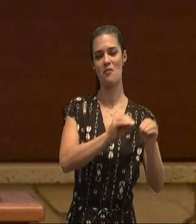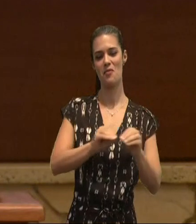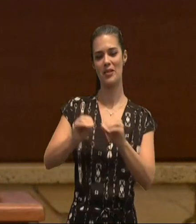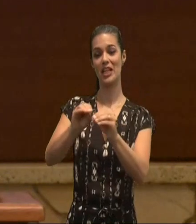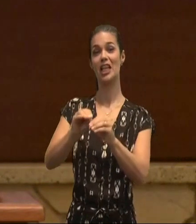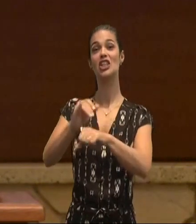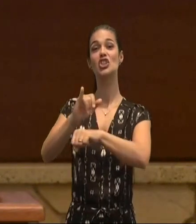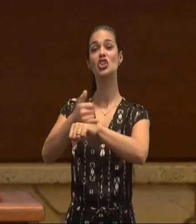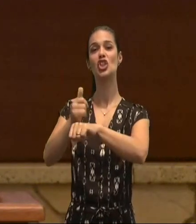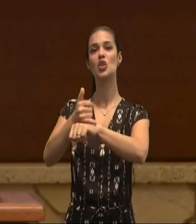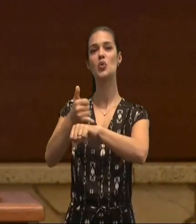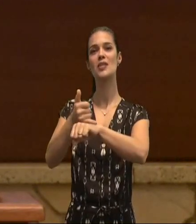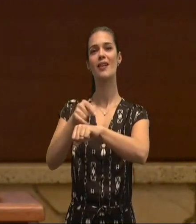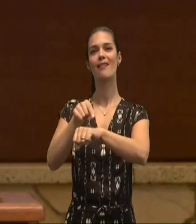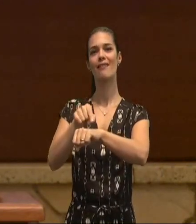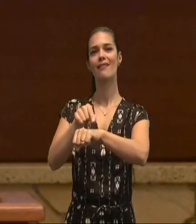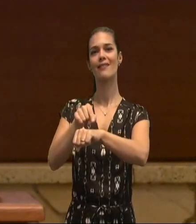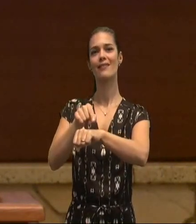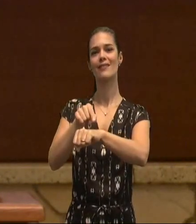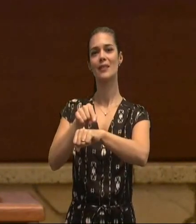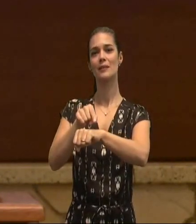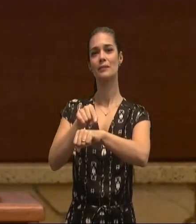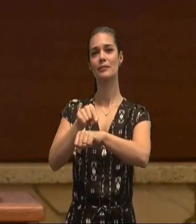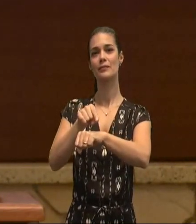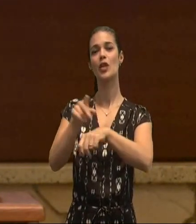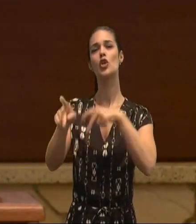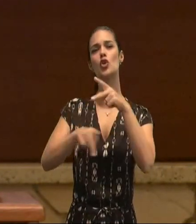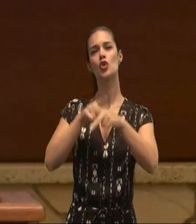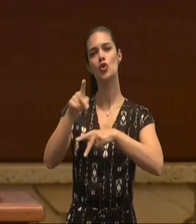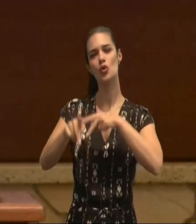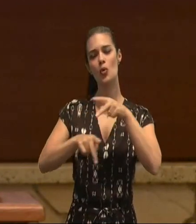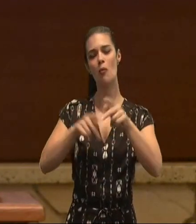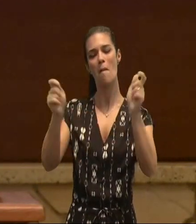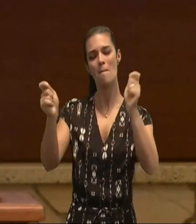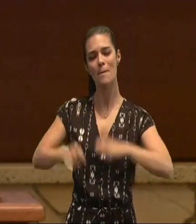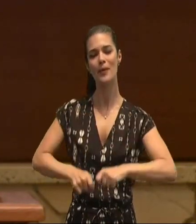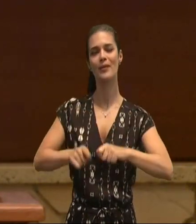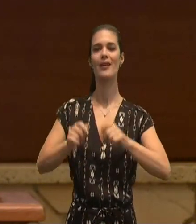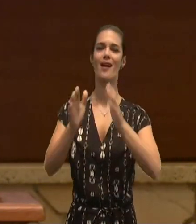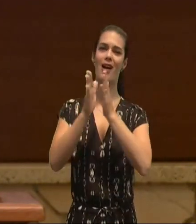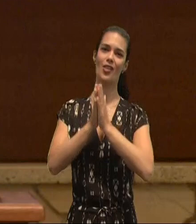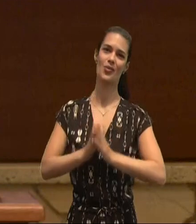e o povo novamente começa a adorar ao Senhor.